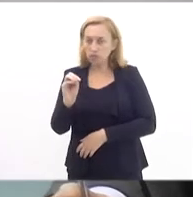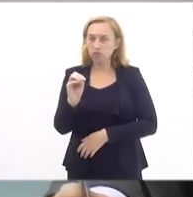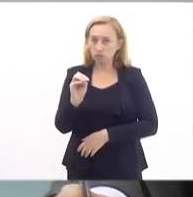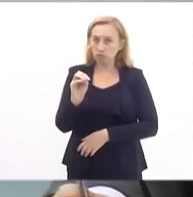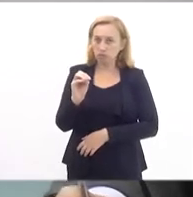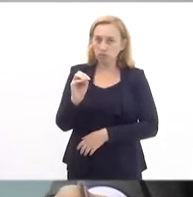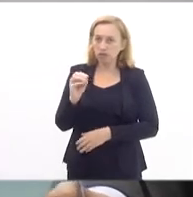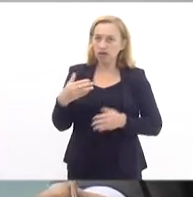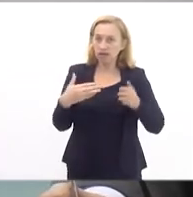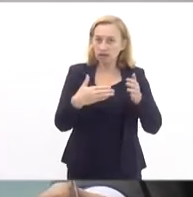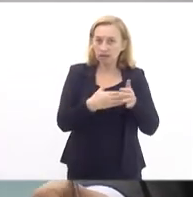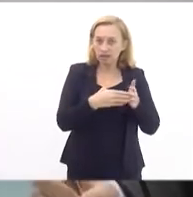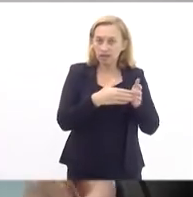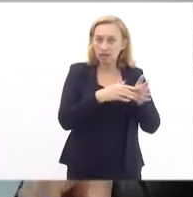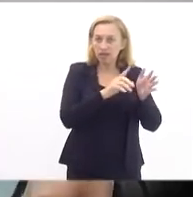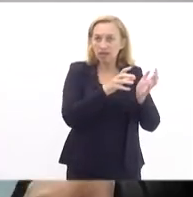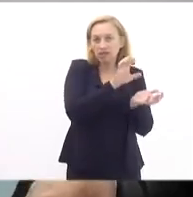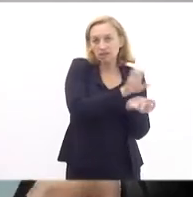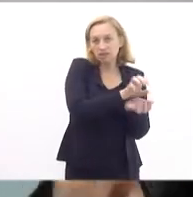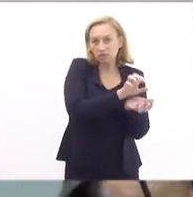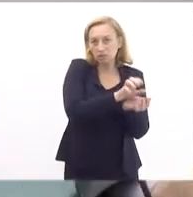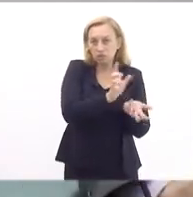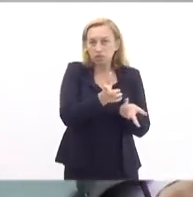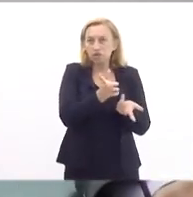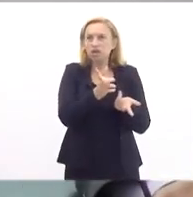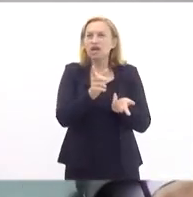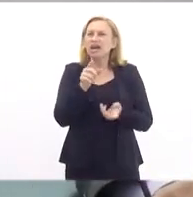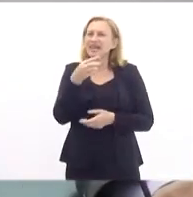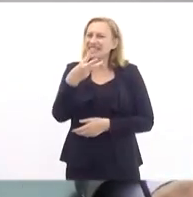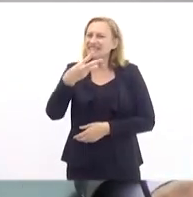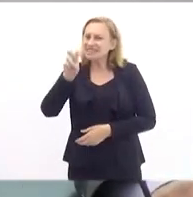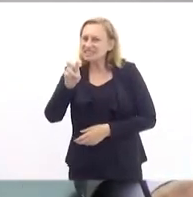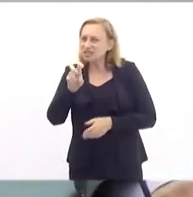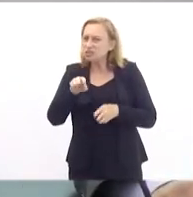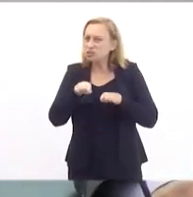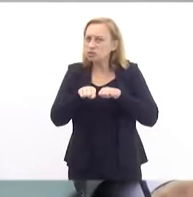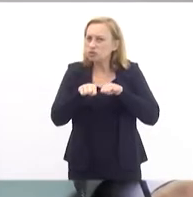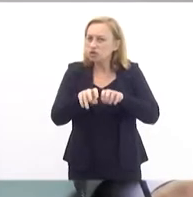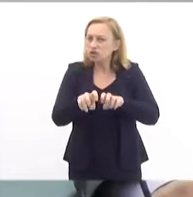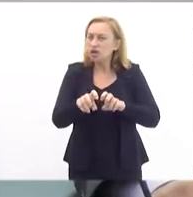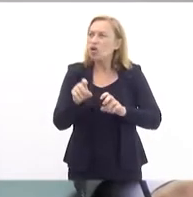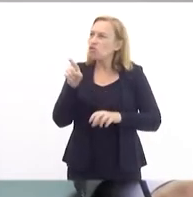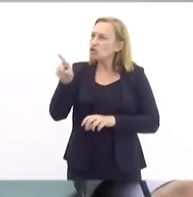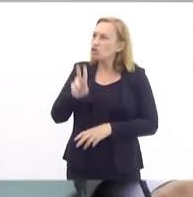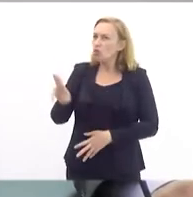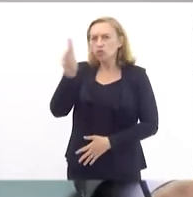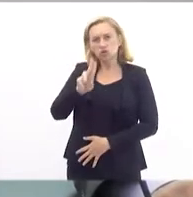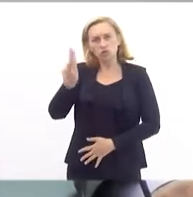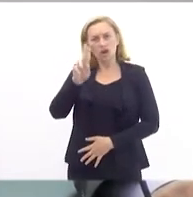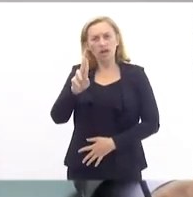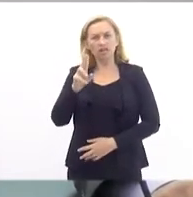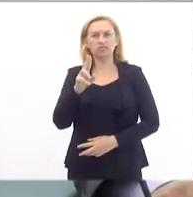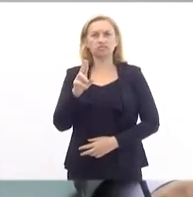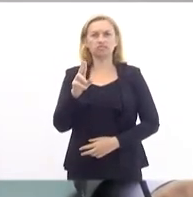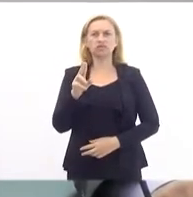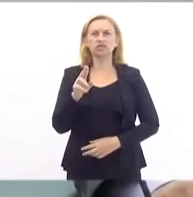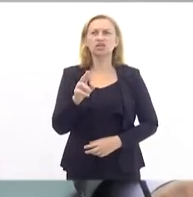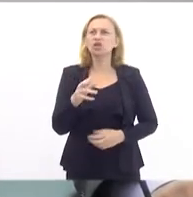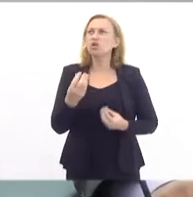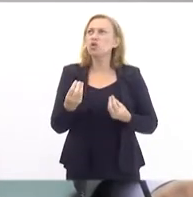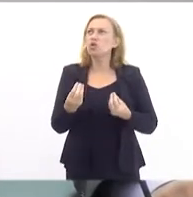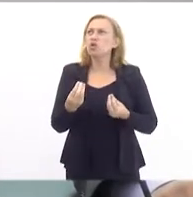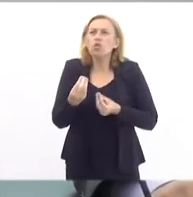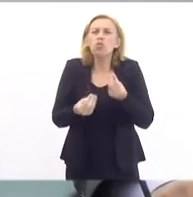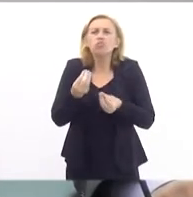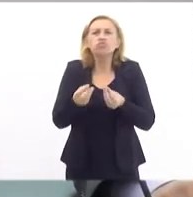você. Eu queria dizer o seguinte, você como usuária, de que forma você